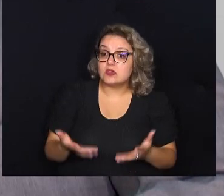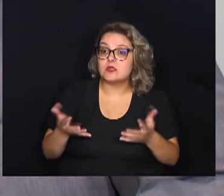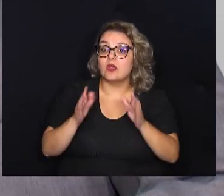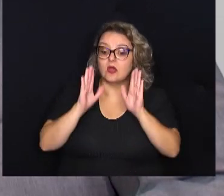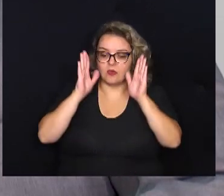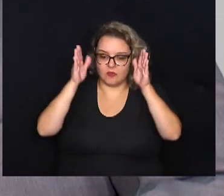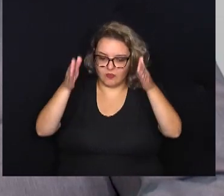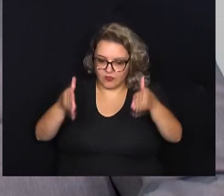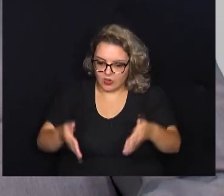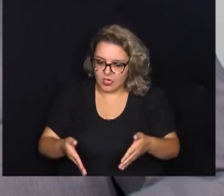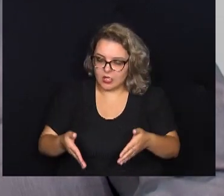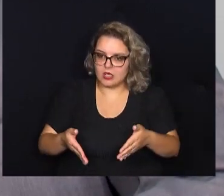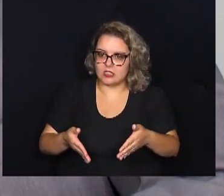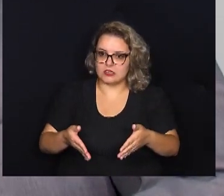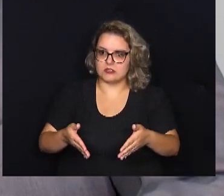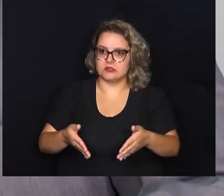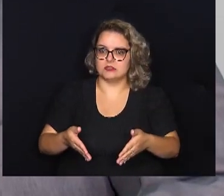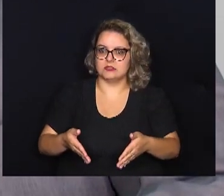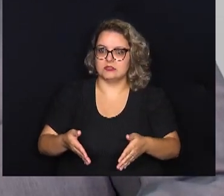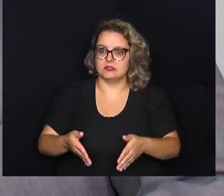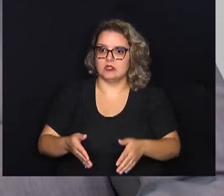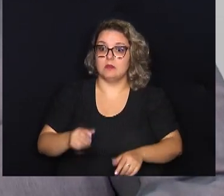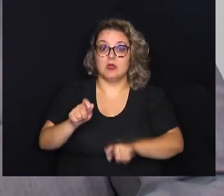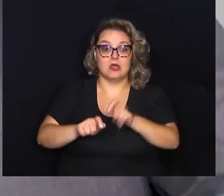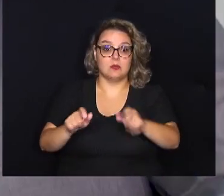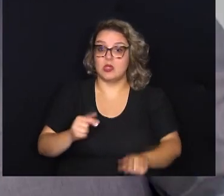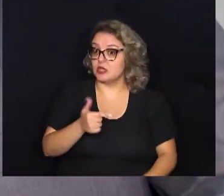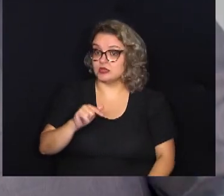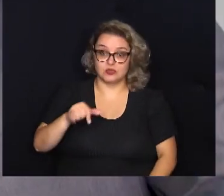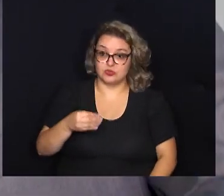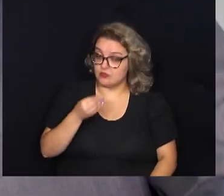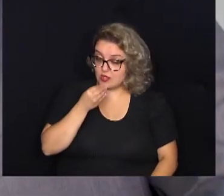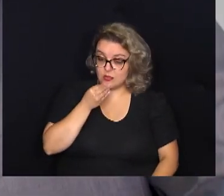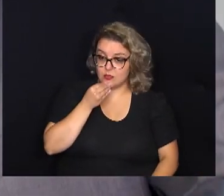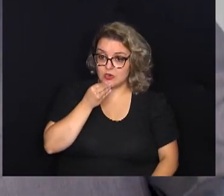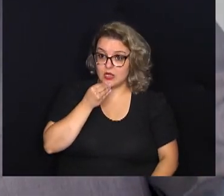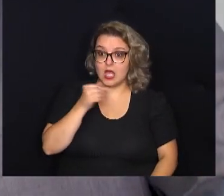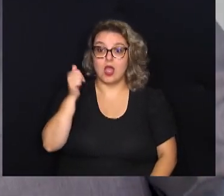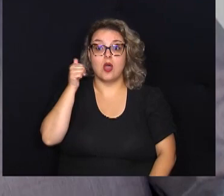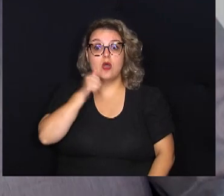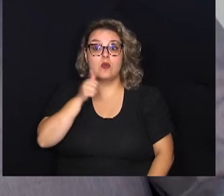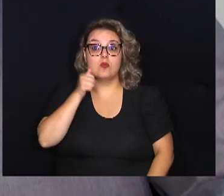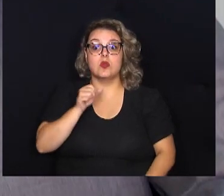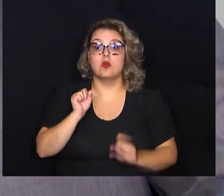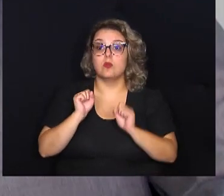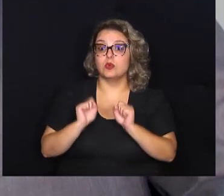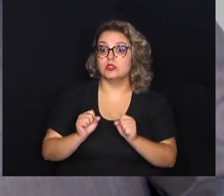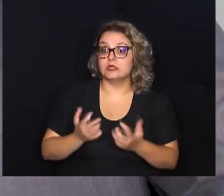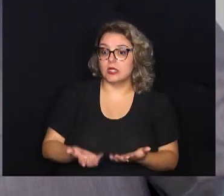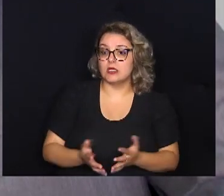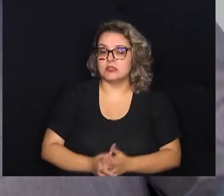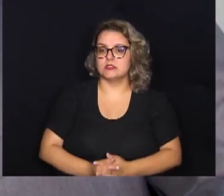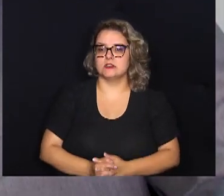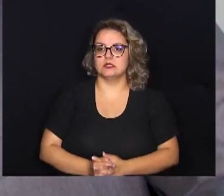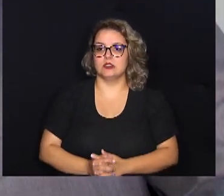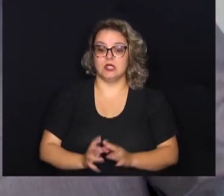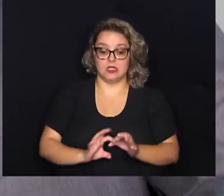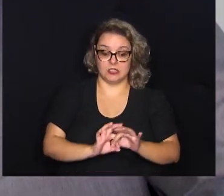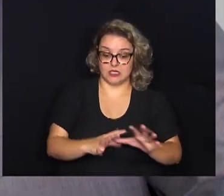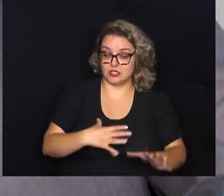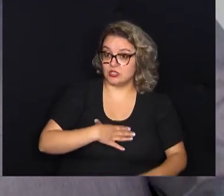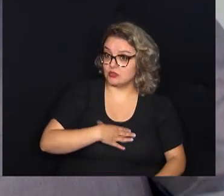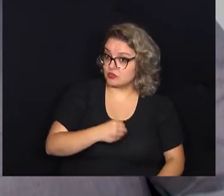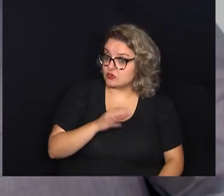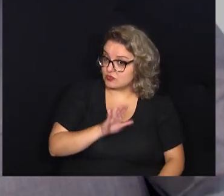voltadas para aqueles que não tiveram oportunidade, onde as mulheres pudessem deixar os seus